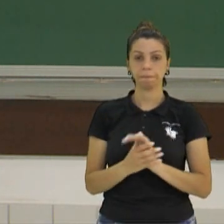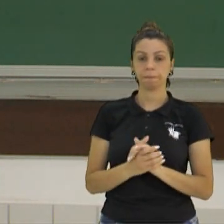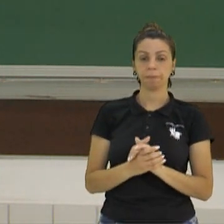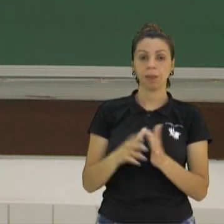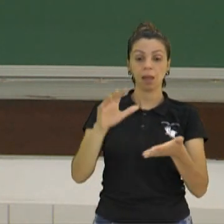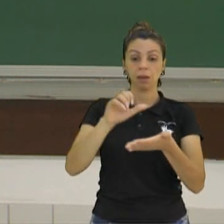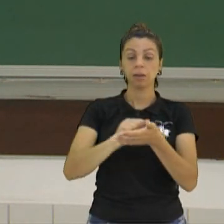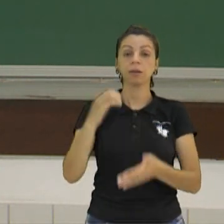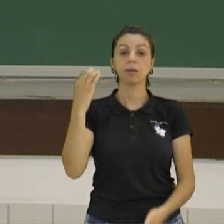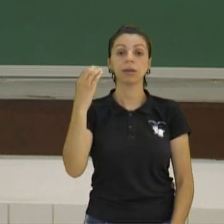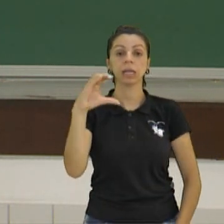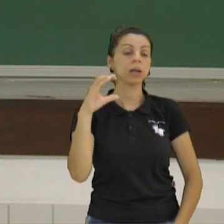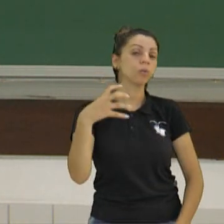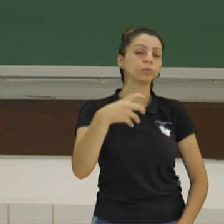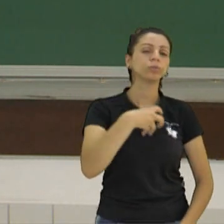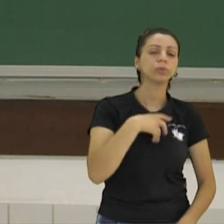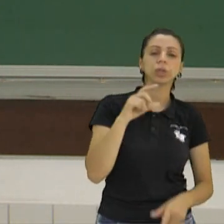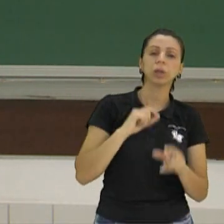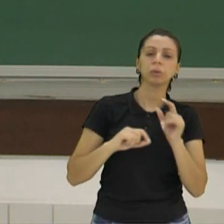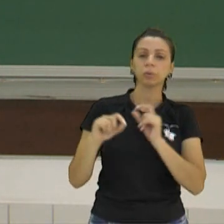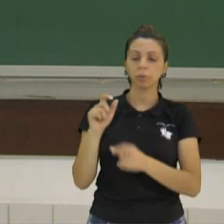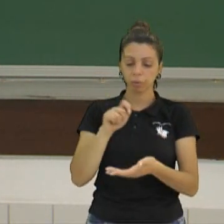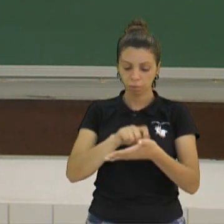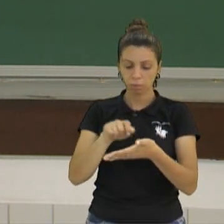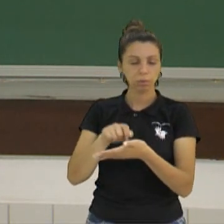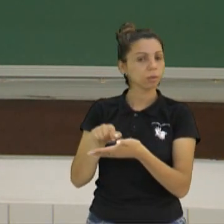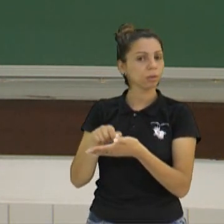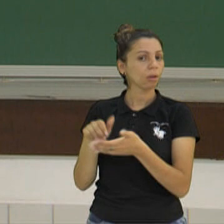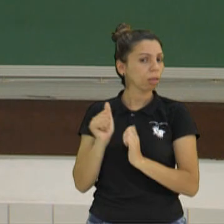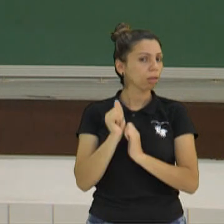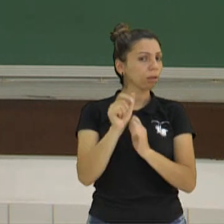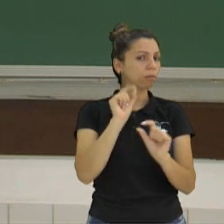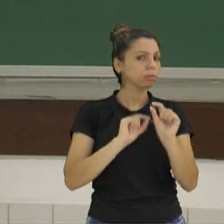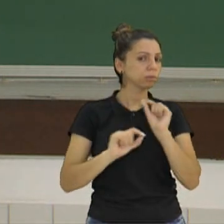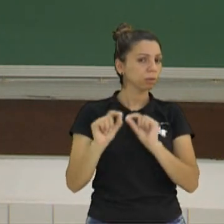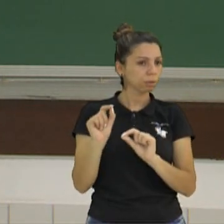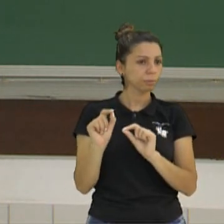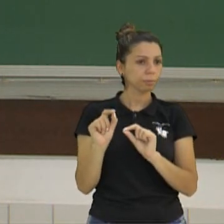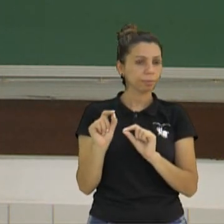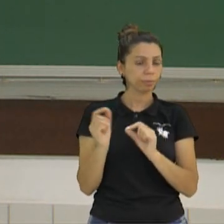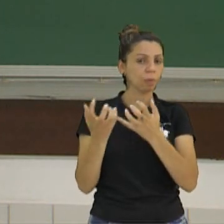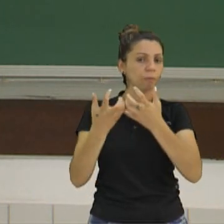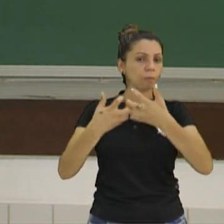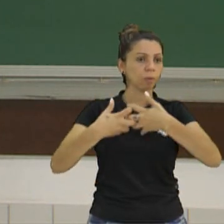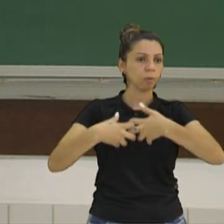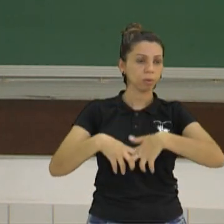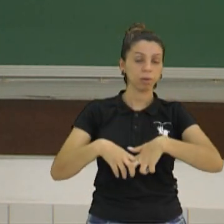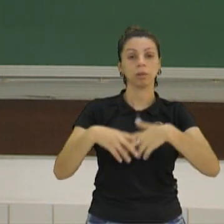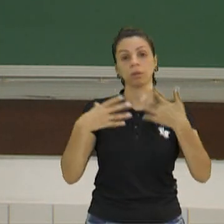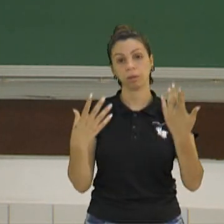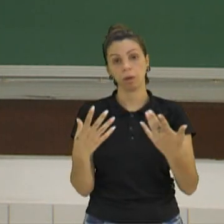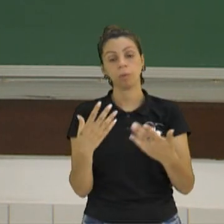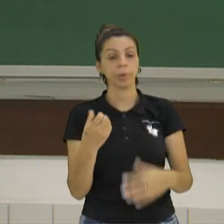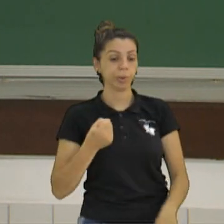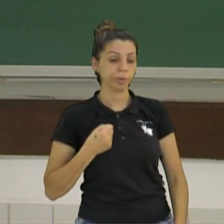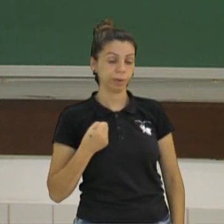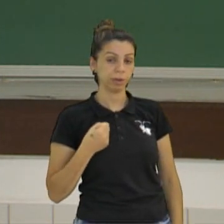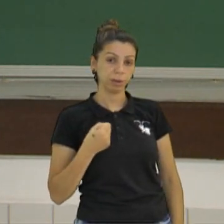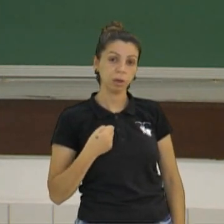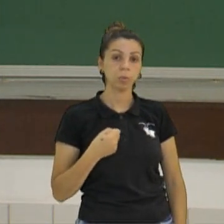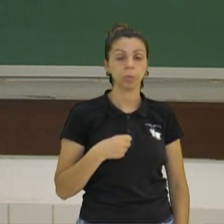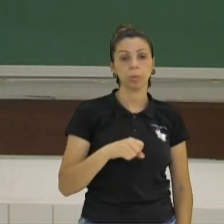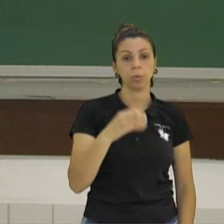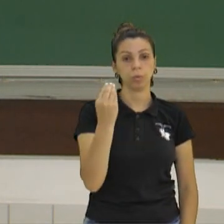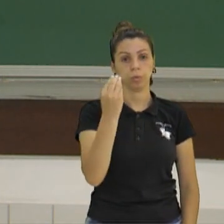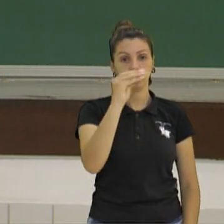Notação científica é uma maneira de você escrever os números que segue a seguinte forma. Você tem um número que você quer representar em notação